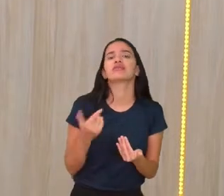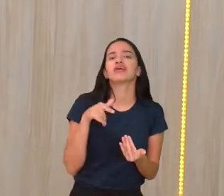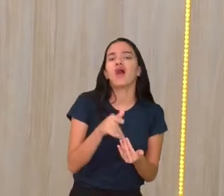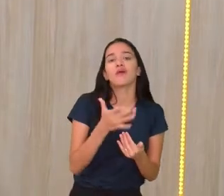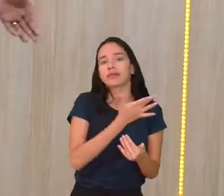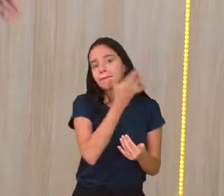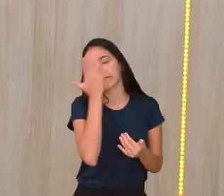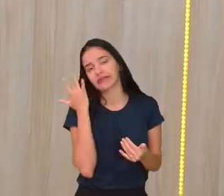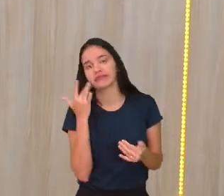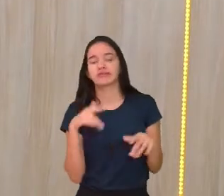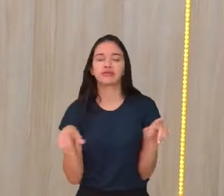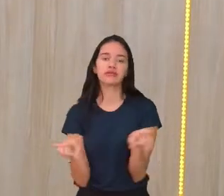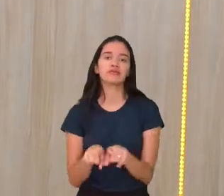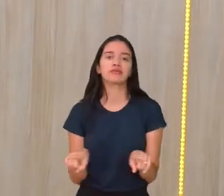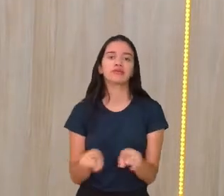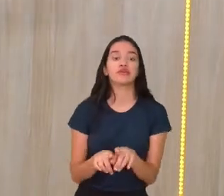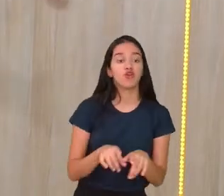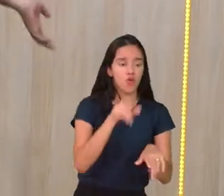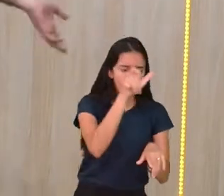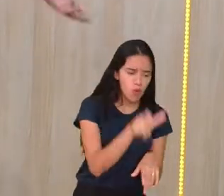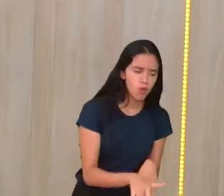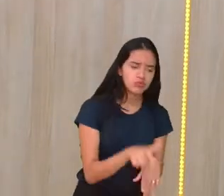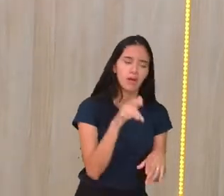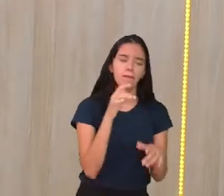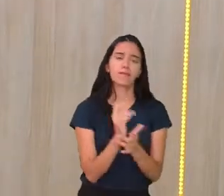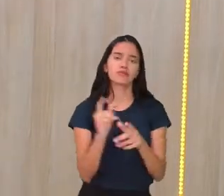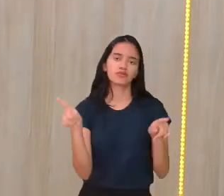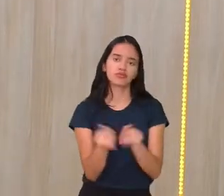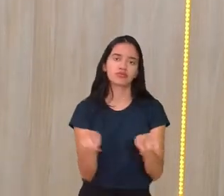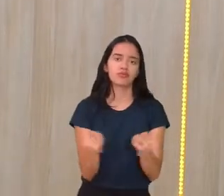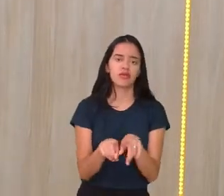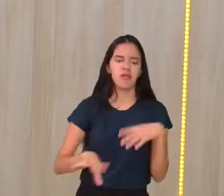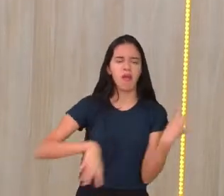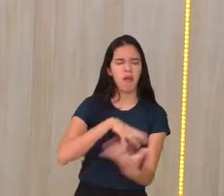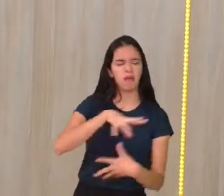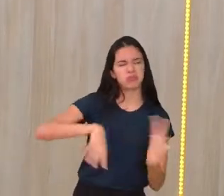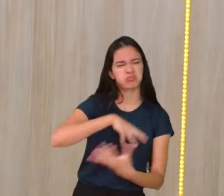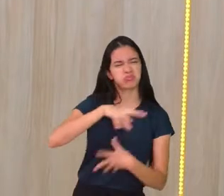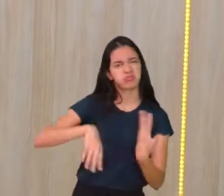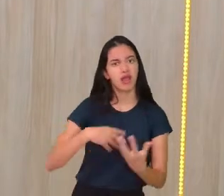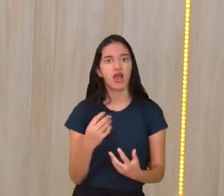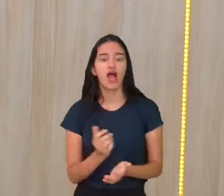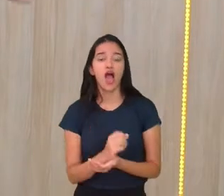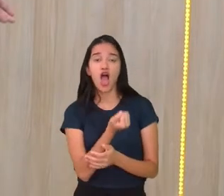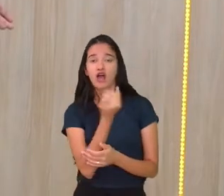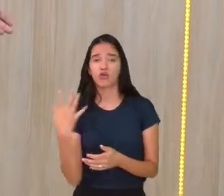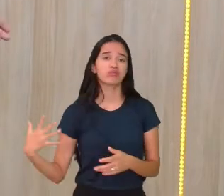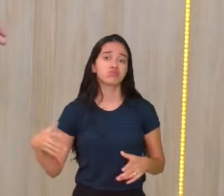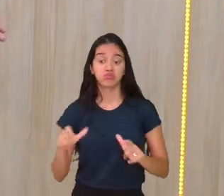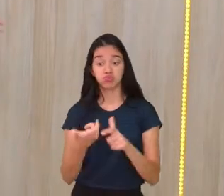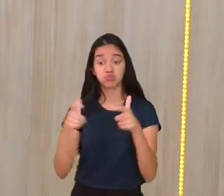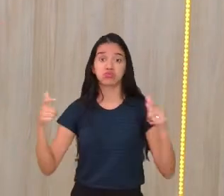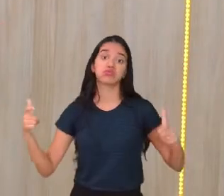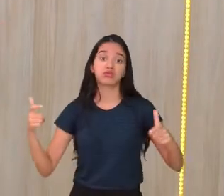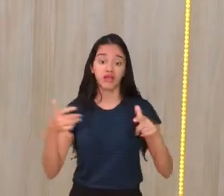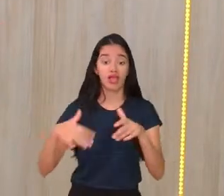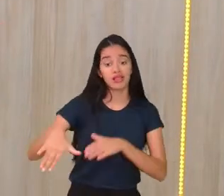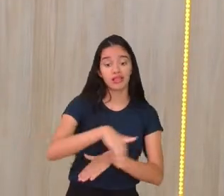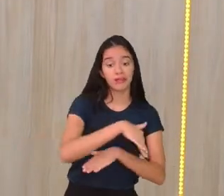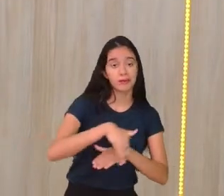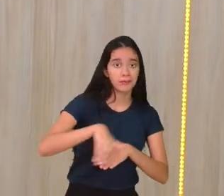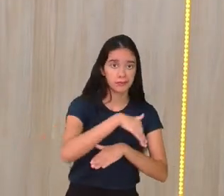outra pessoa fez aquilo, aí o outro também fez. Aí virou ali aquela quantidade enorme de resíduo naquela